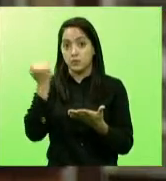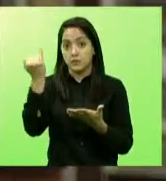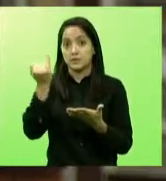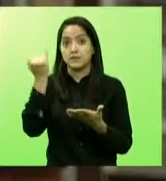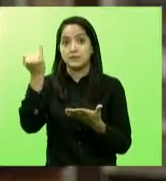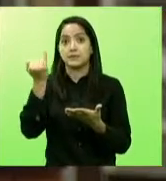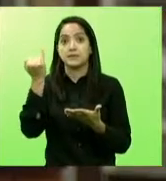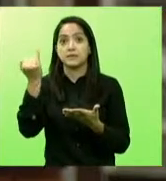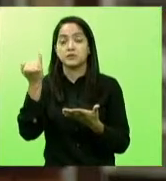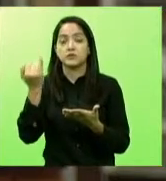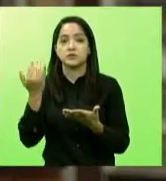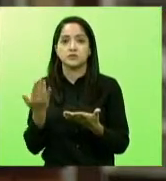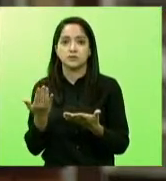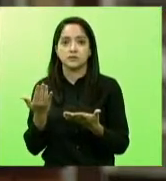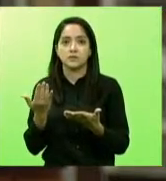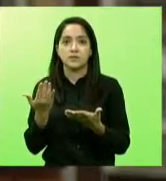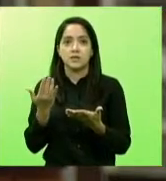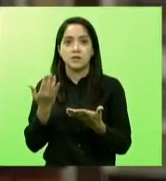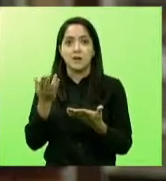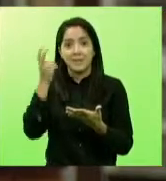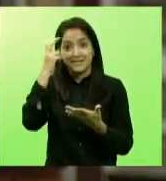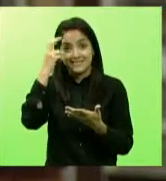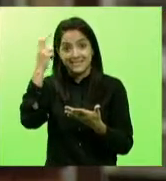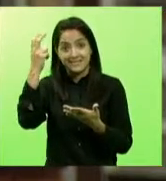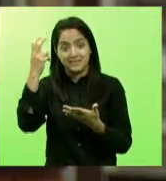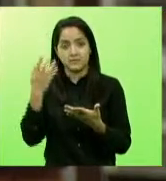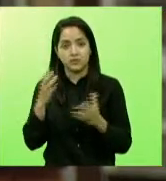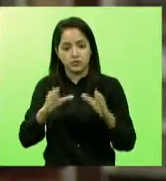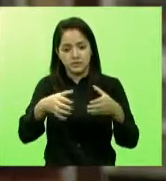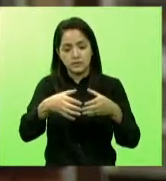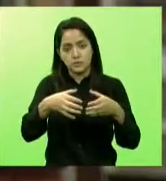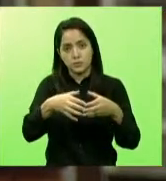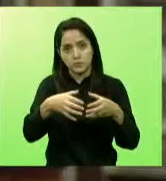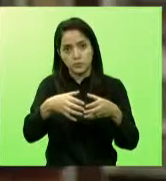isso. Qual que é a parte inteligente desse colegiado?